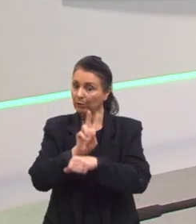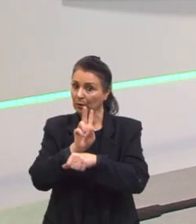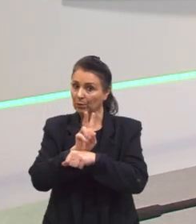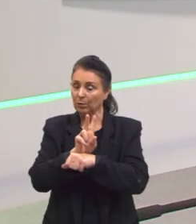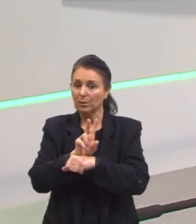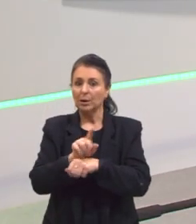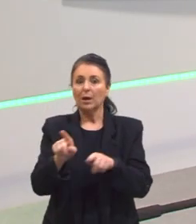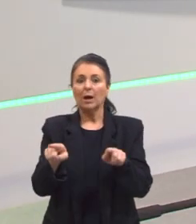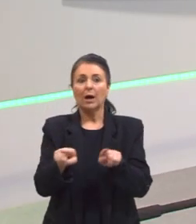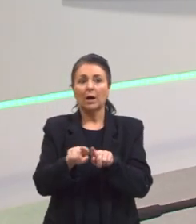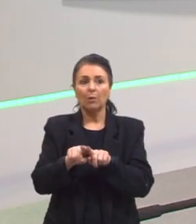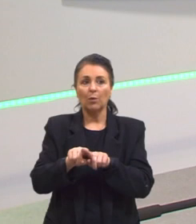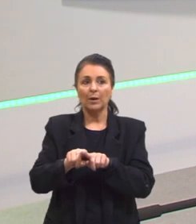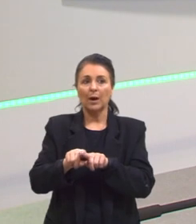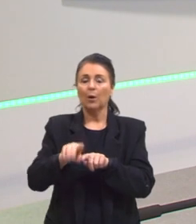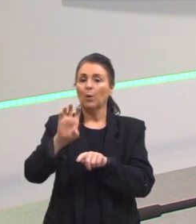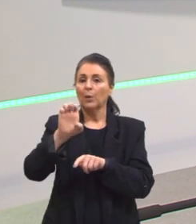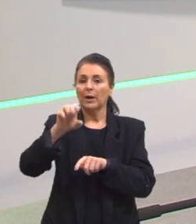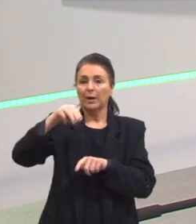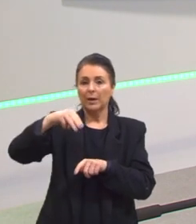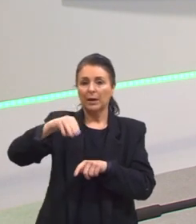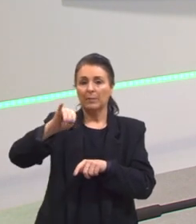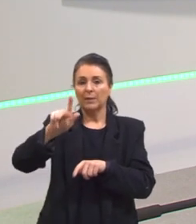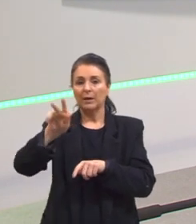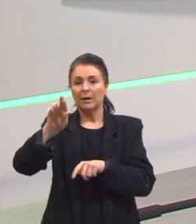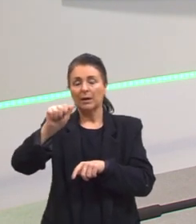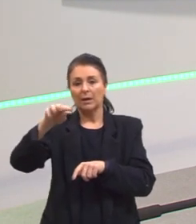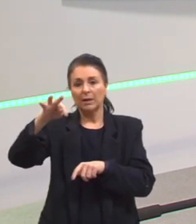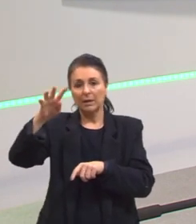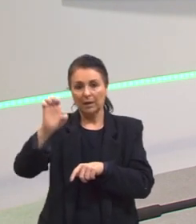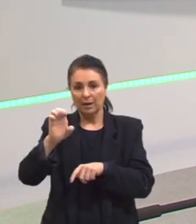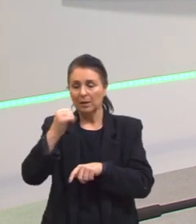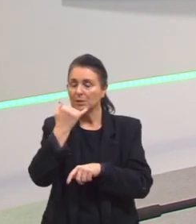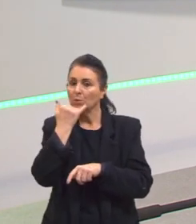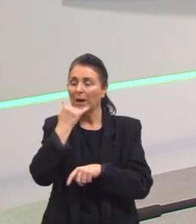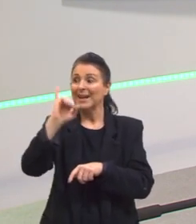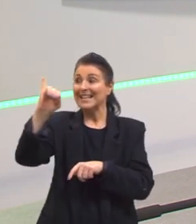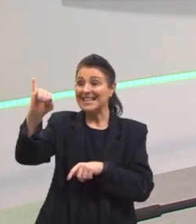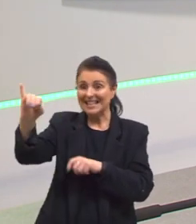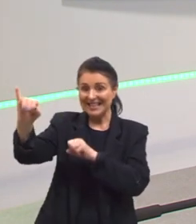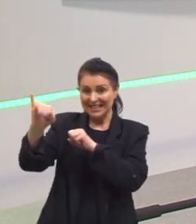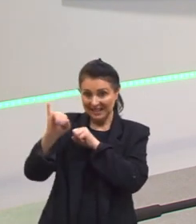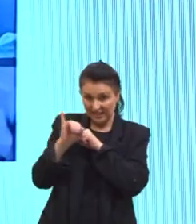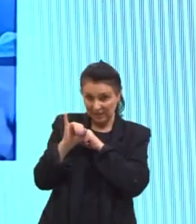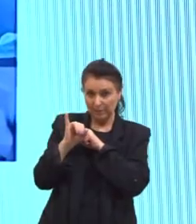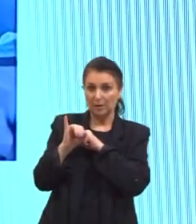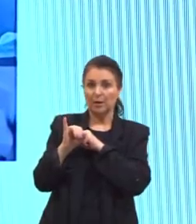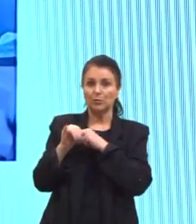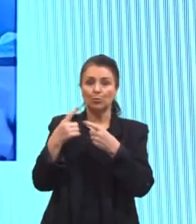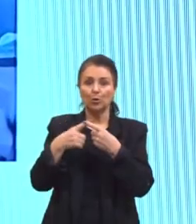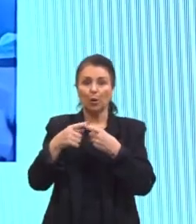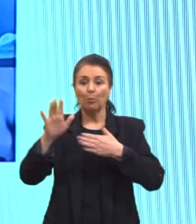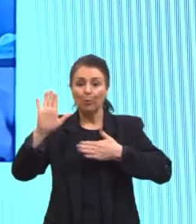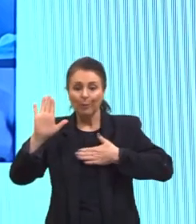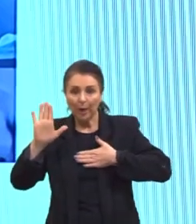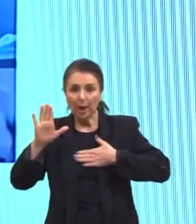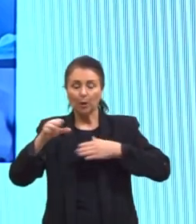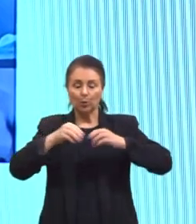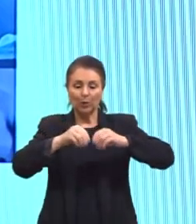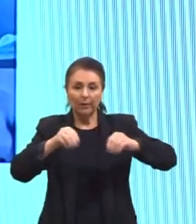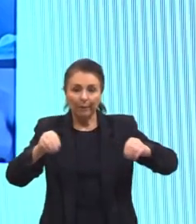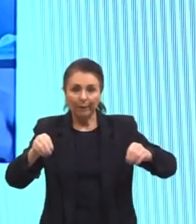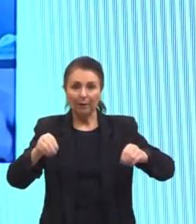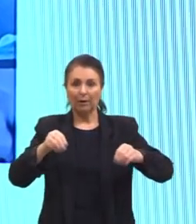O imigrante né que vem com terras prometidas né vem ser lavoreiro aquela coisa toda então com a sua